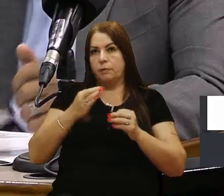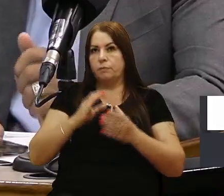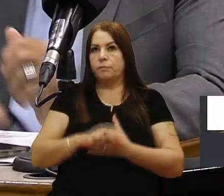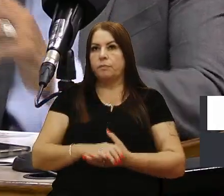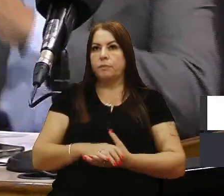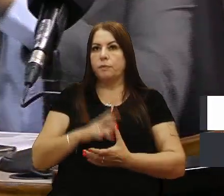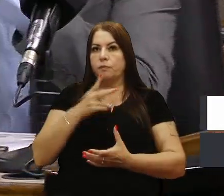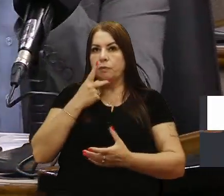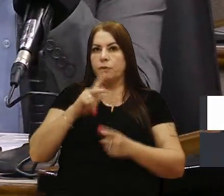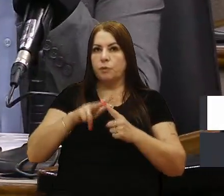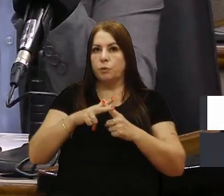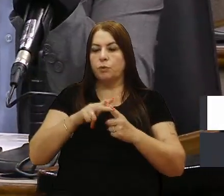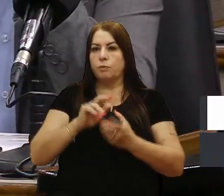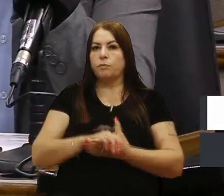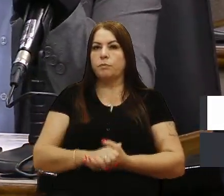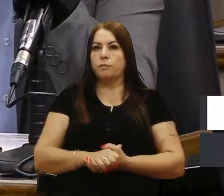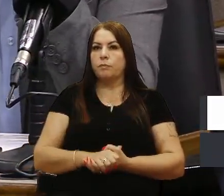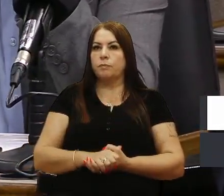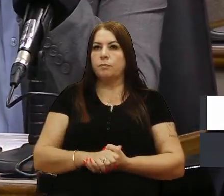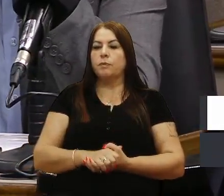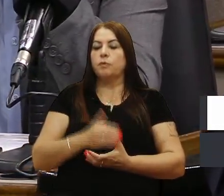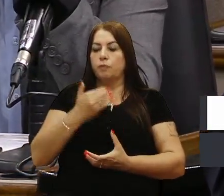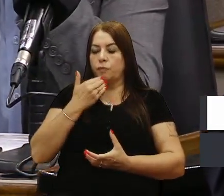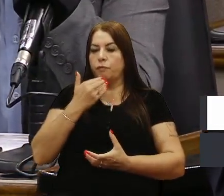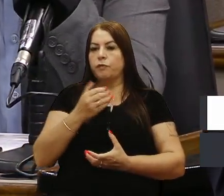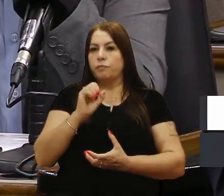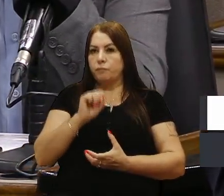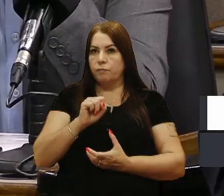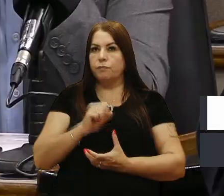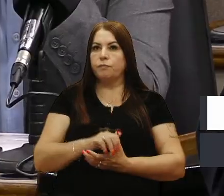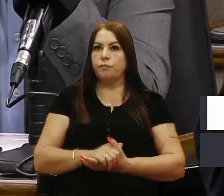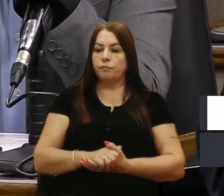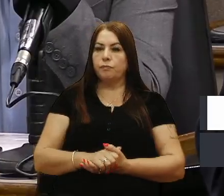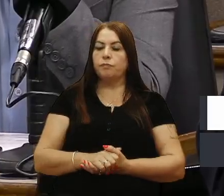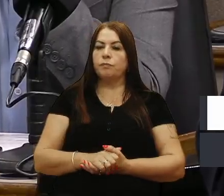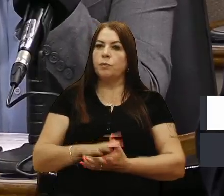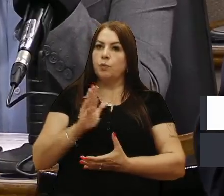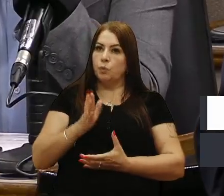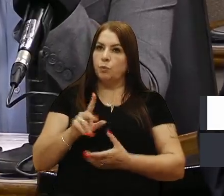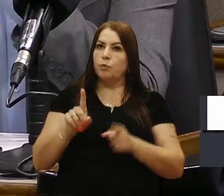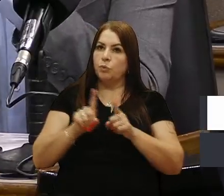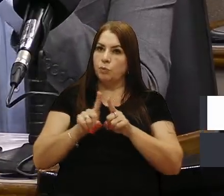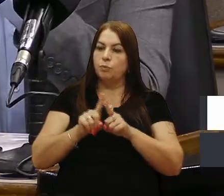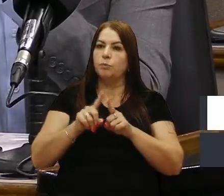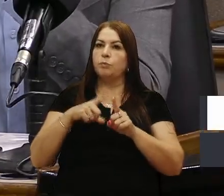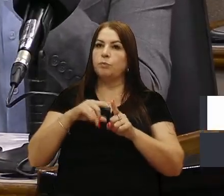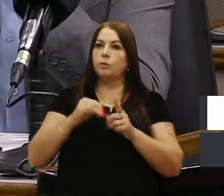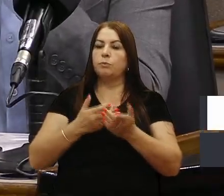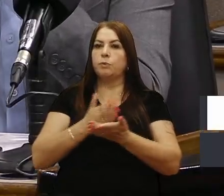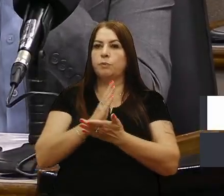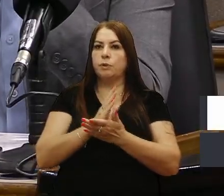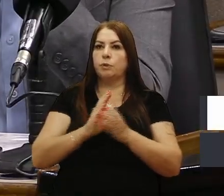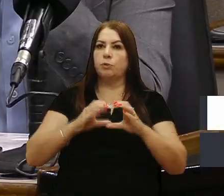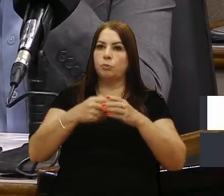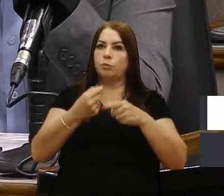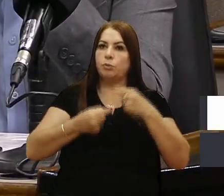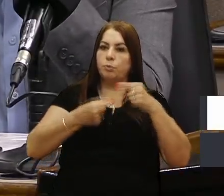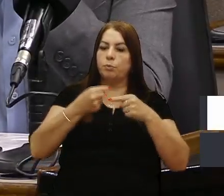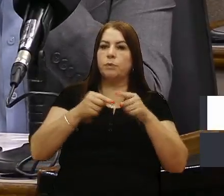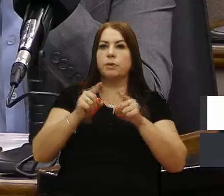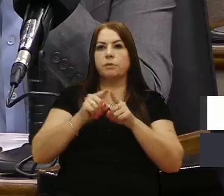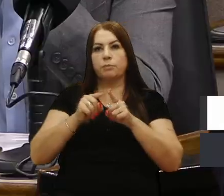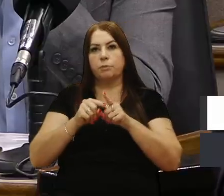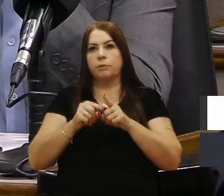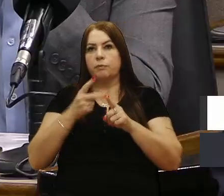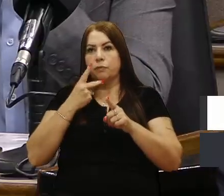Só queria fazer essa correção. Sou, sim, favorável. E hoje mesmo a gente teve aprovação da nossa frente e agora também